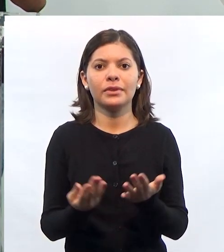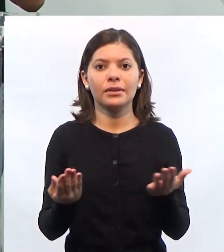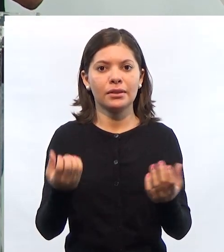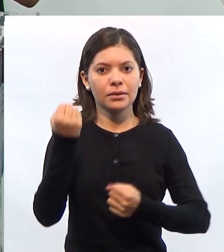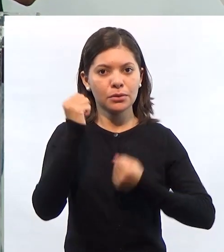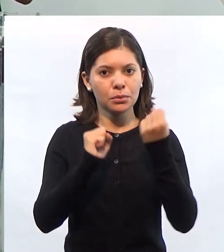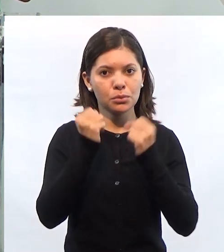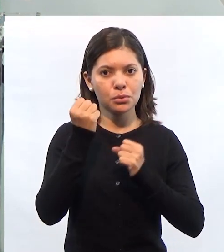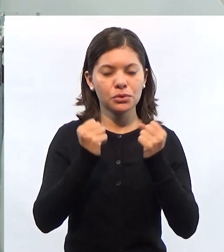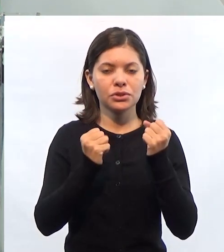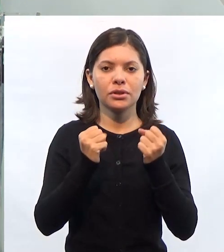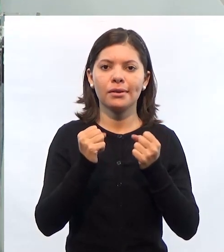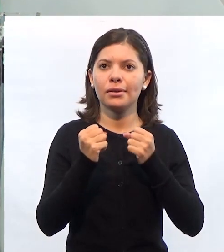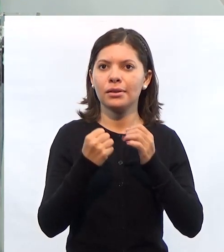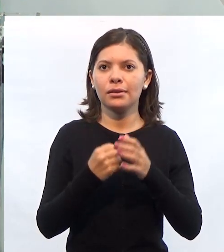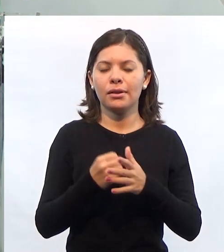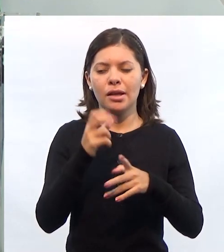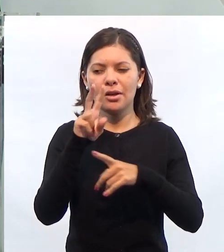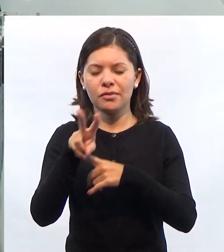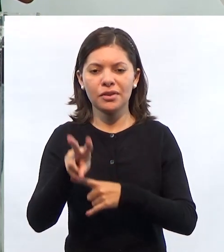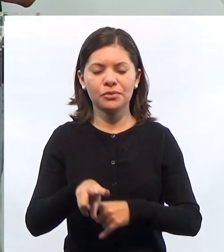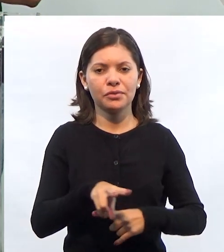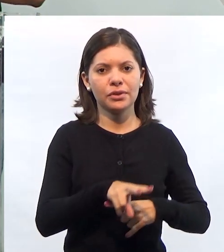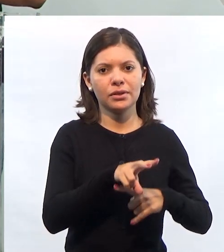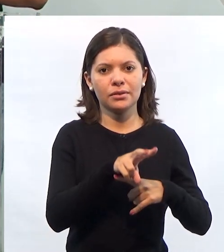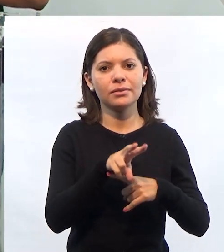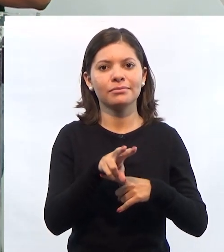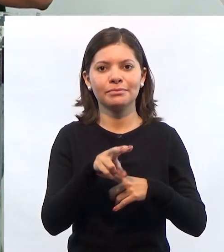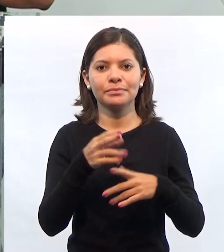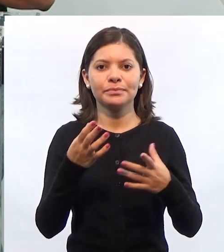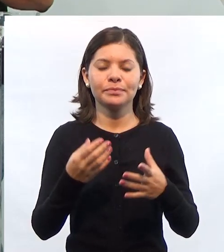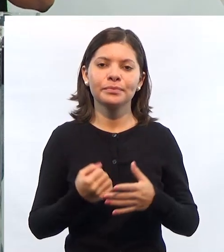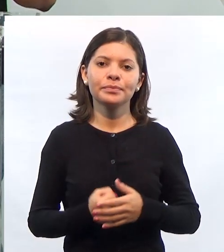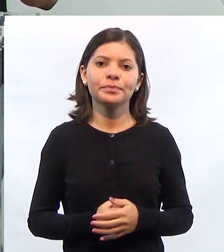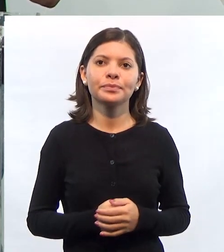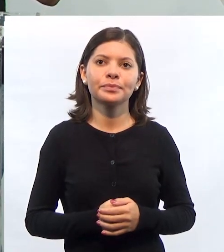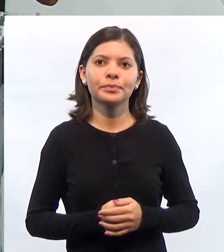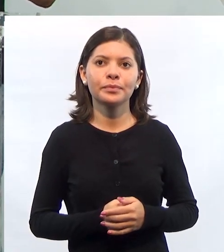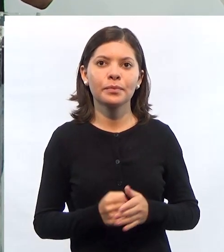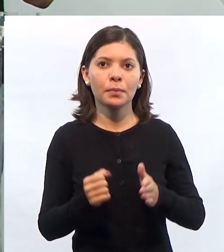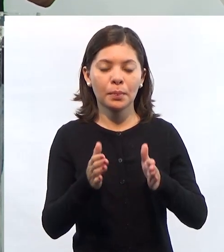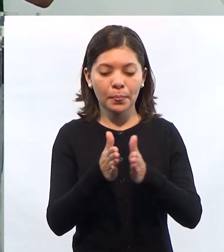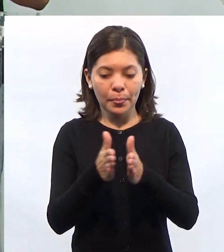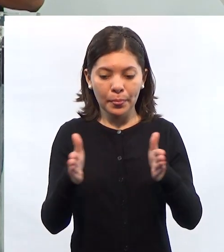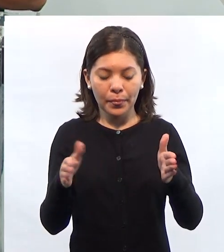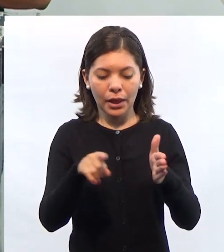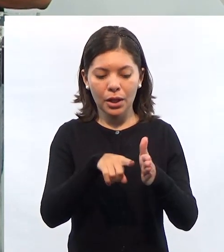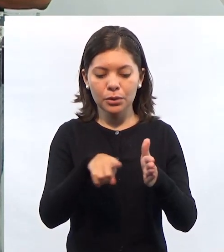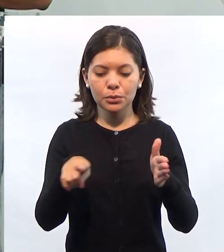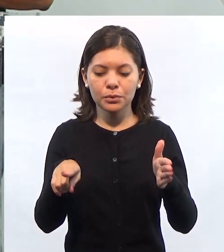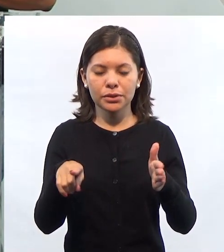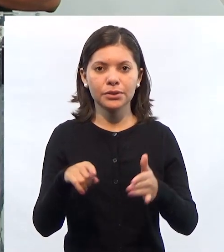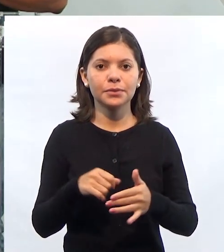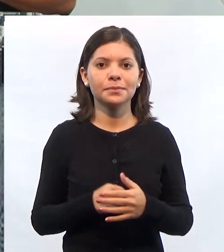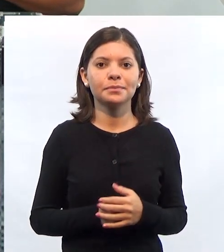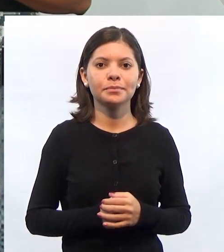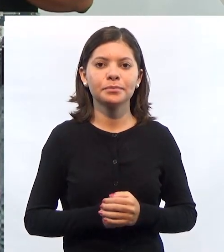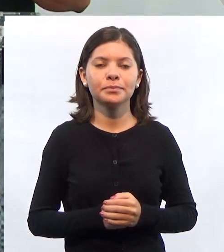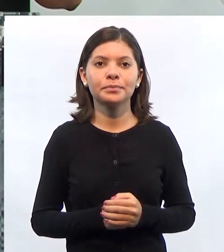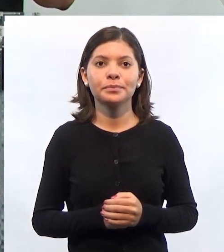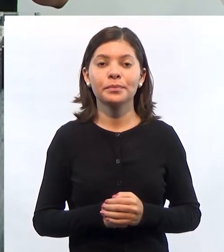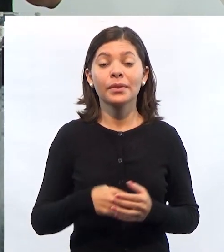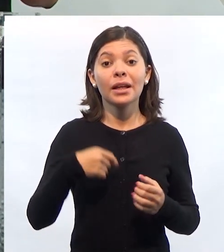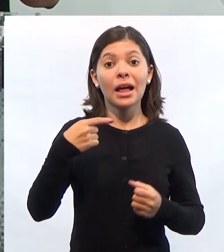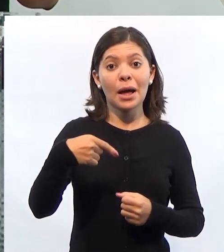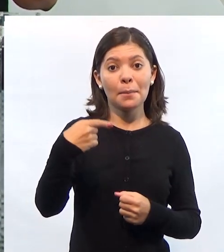tem equipamentos que verificam se aquelas garrafas não tem algum corpo estranho isso é um controle durante a operação